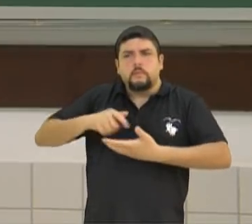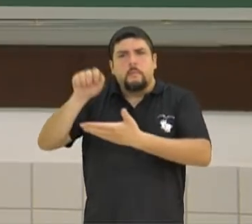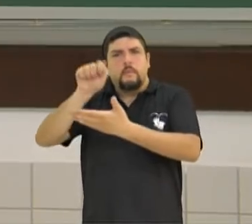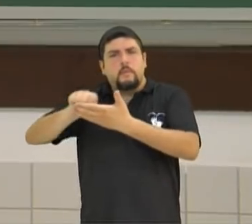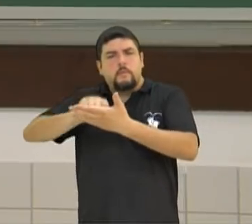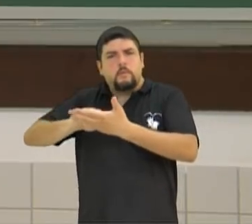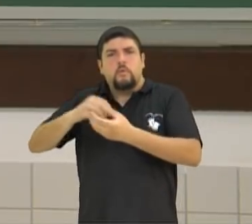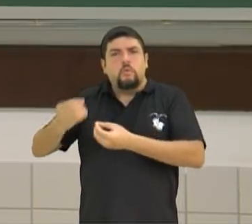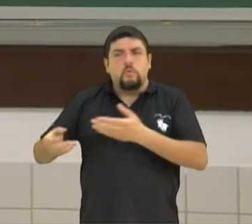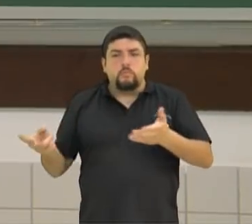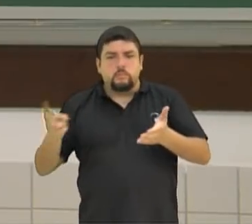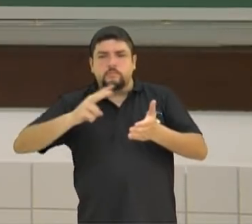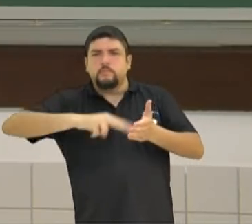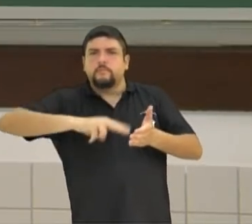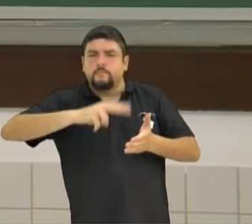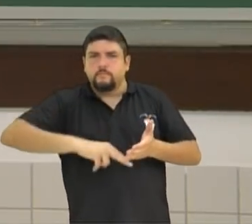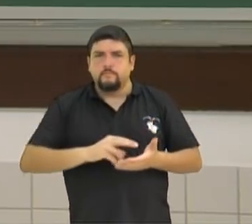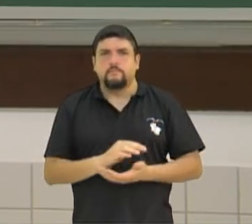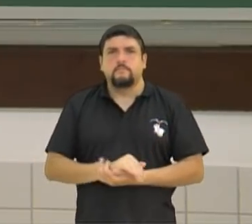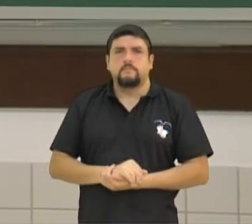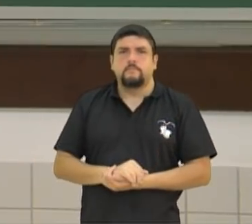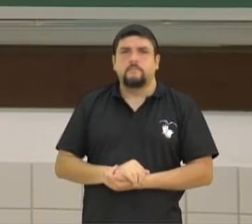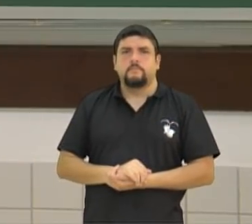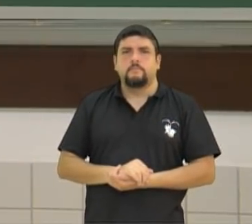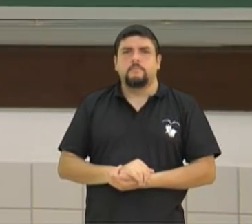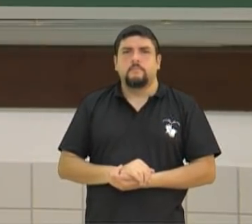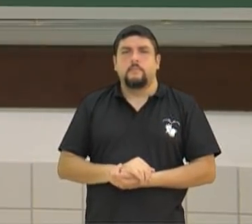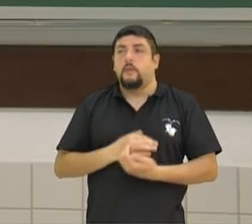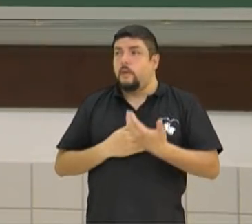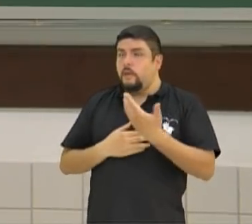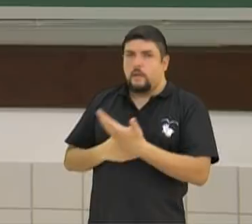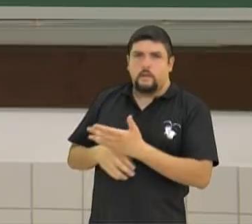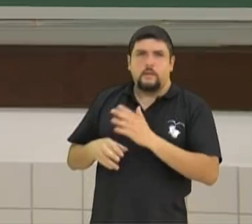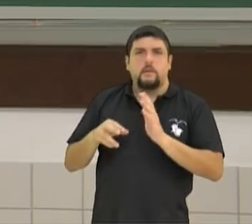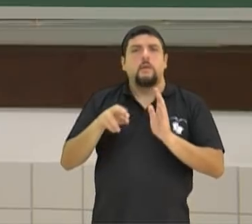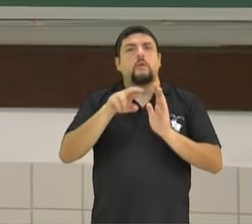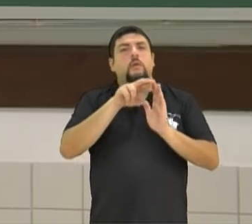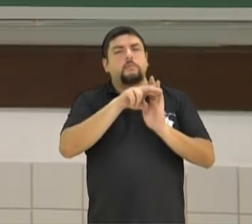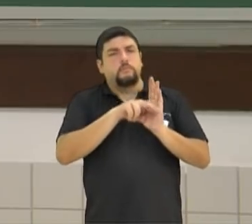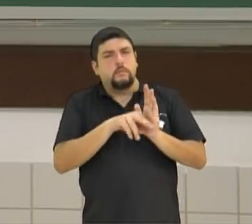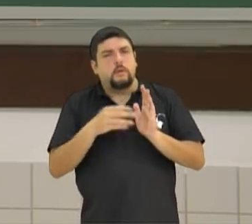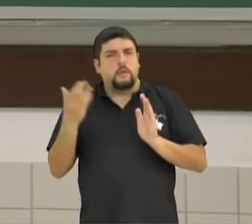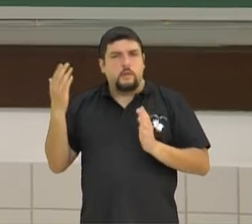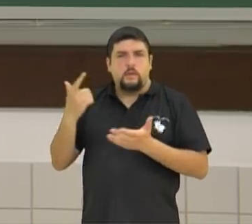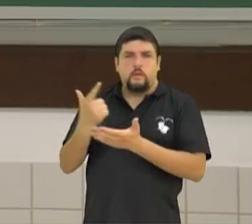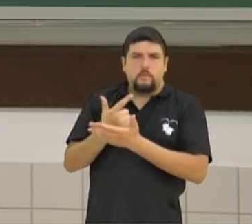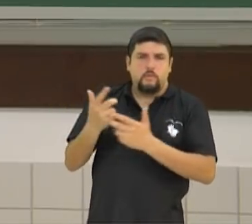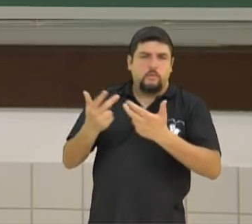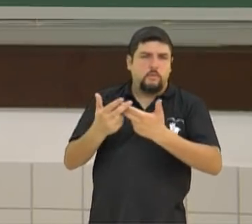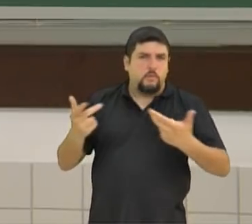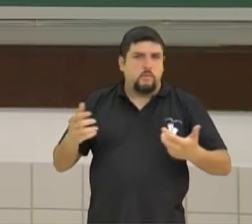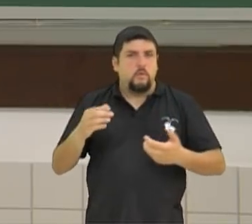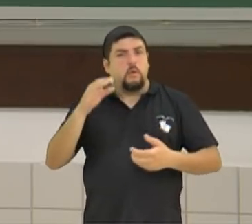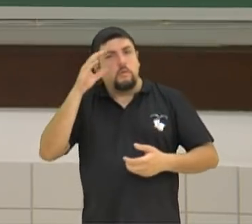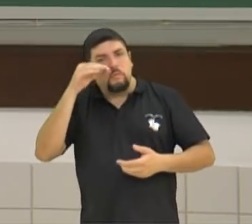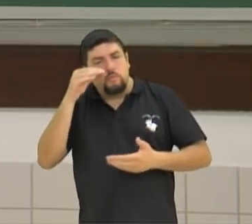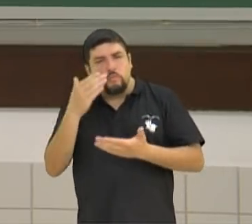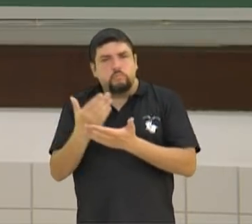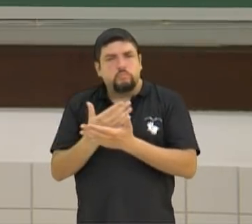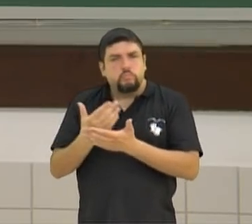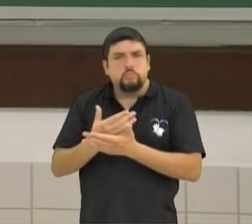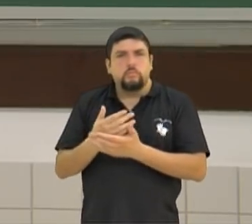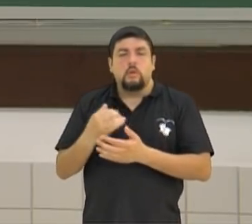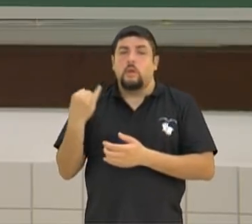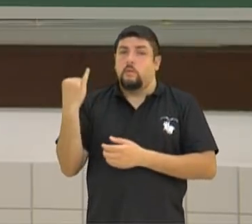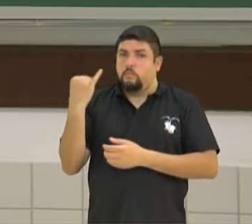será recebido, certo? Então, seguem as referências para estudo, para vocês aprofundarem, é importante, né,